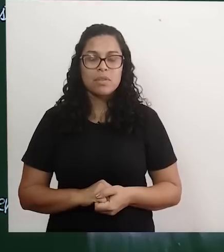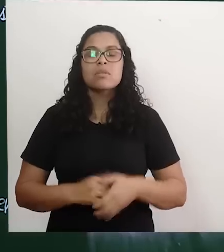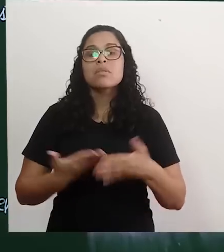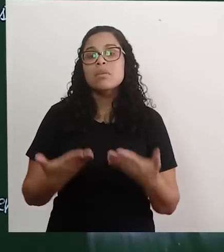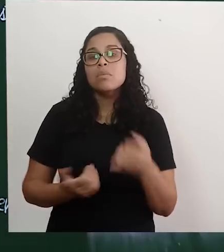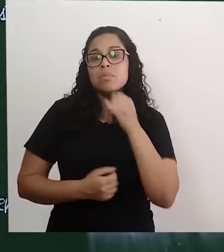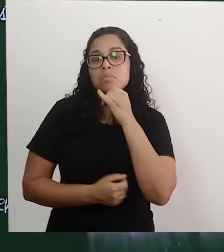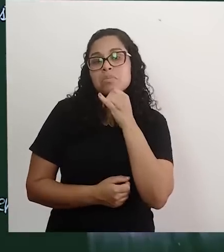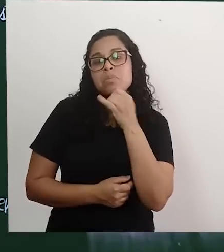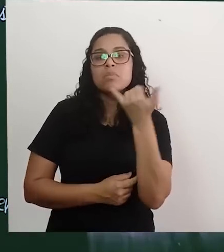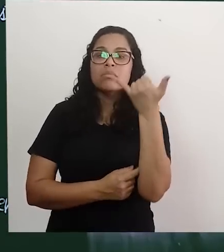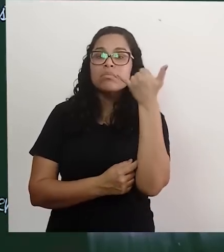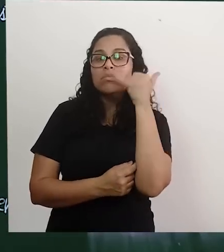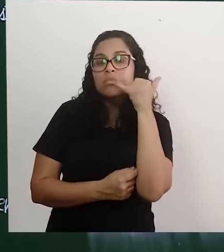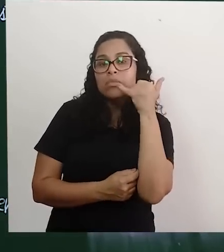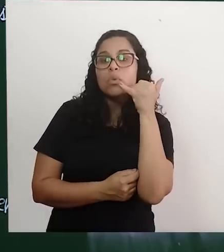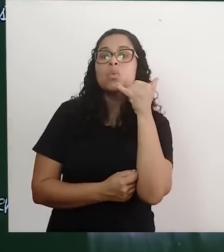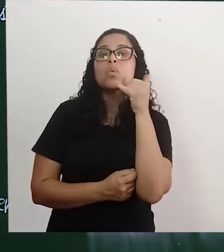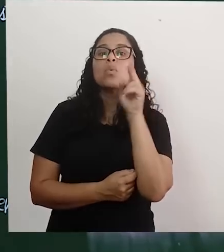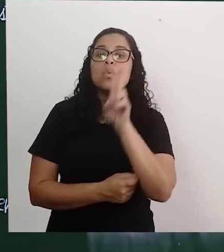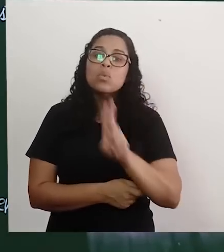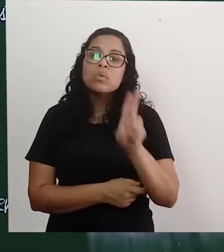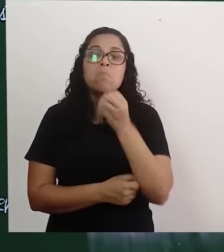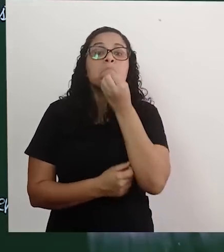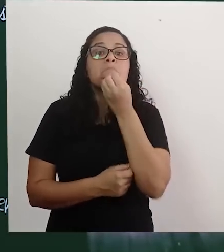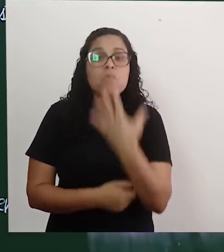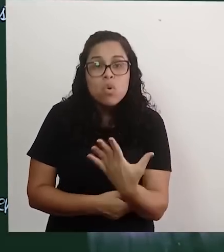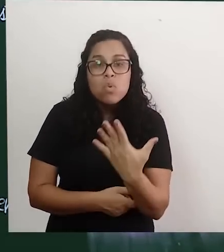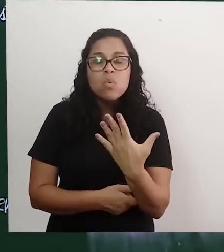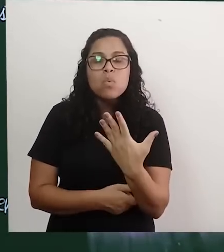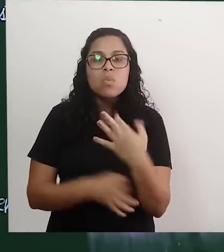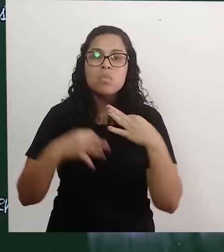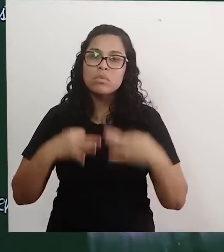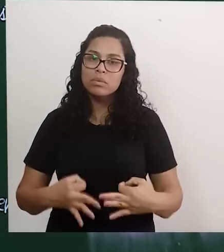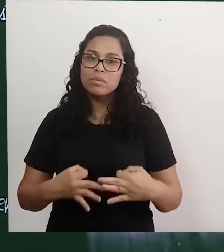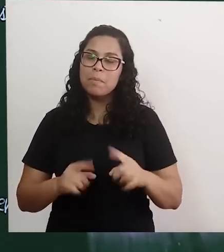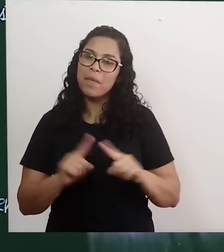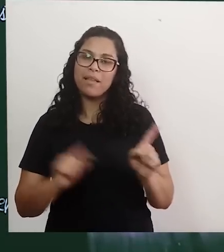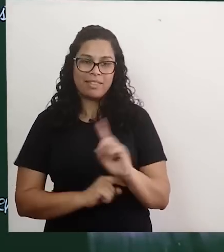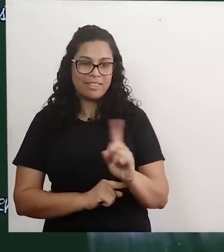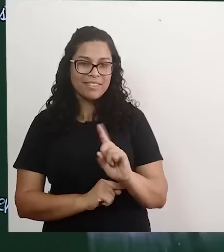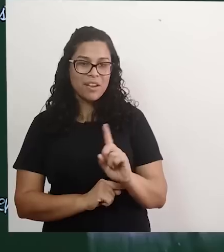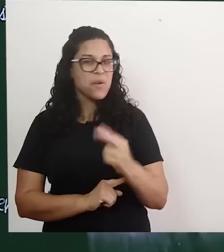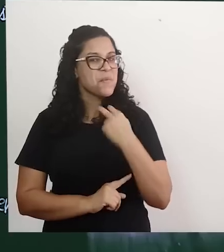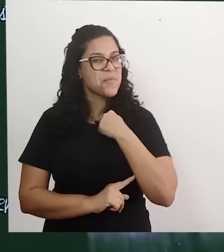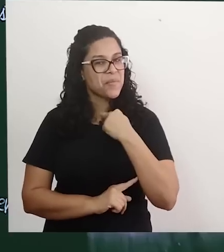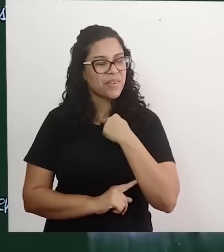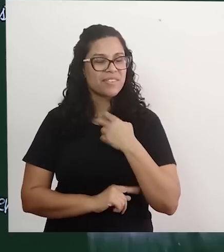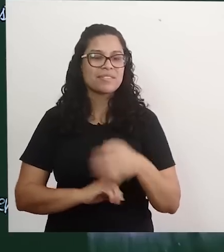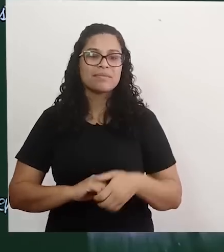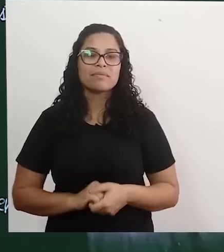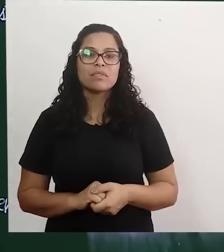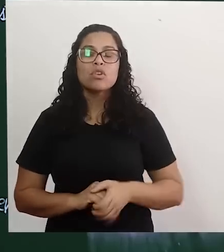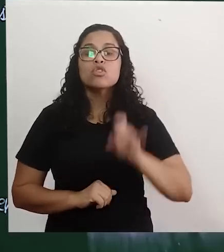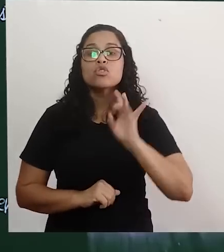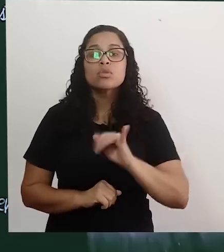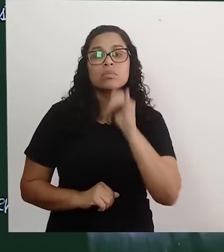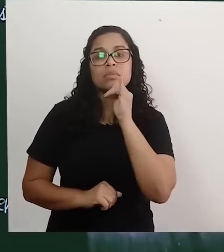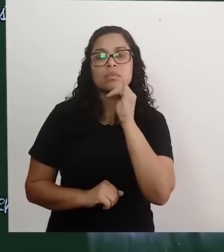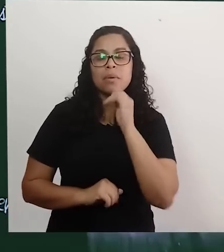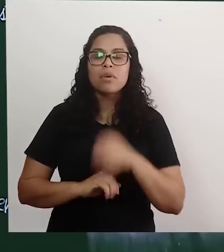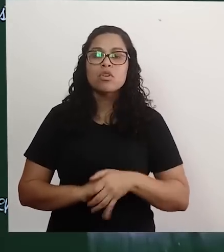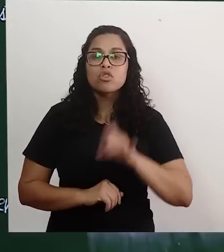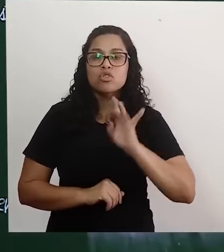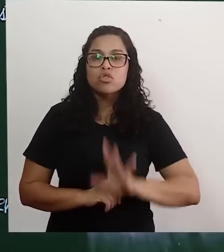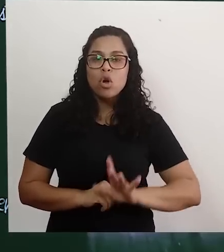não é não, hein? Nada de usar celular no teatro, por favor, nem no cinema que atrapalha. Só faz mal a quem está ao seu lado. De fato,